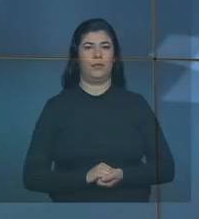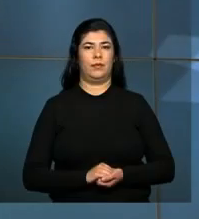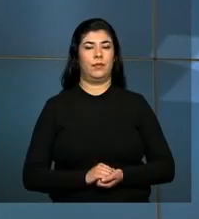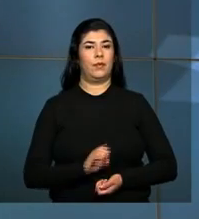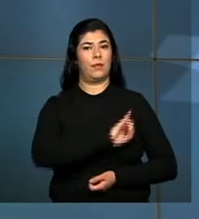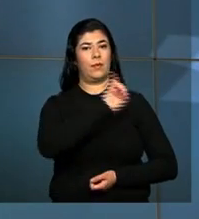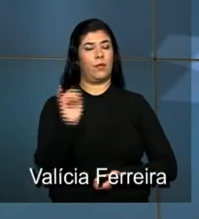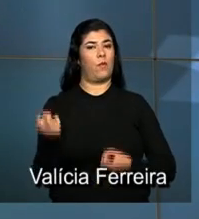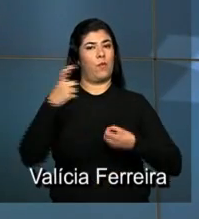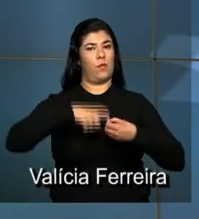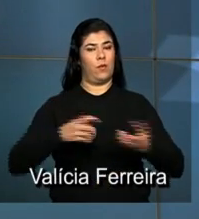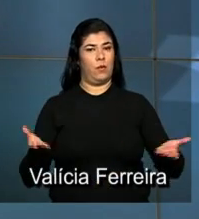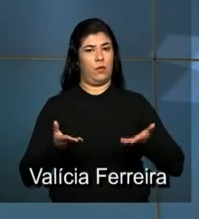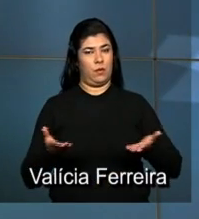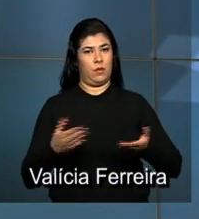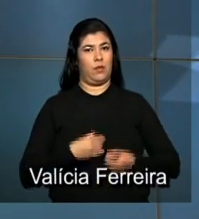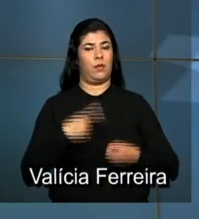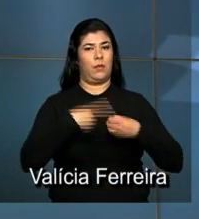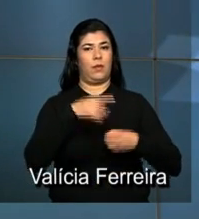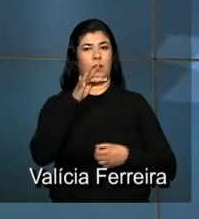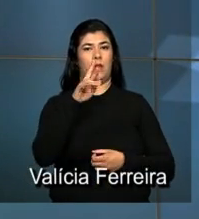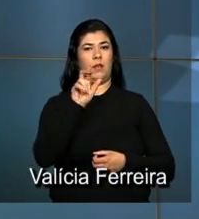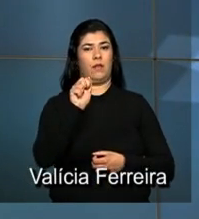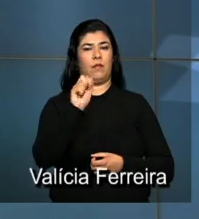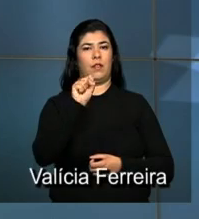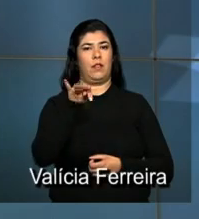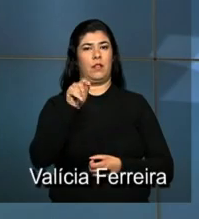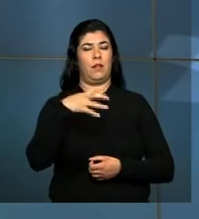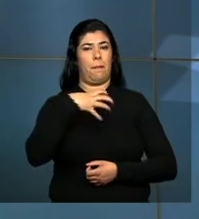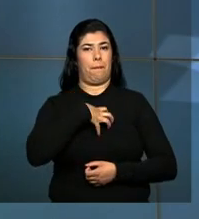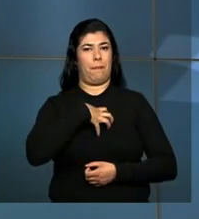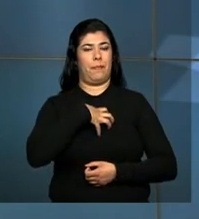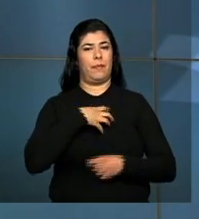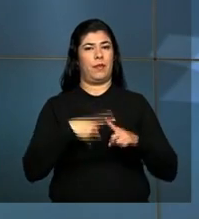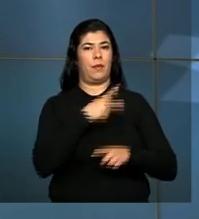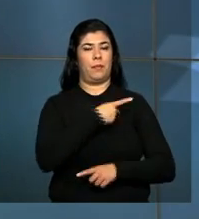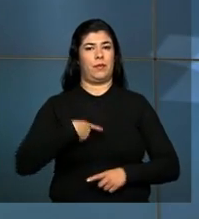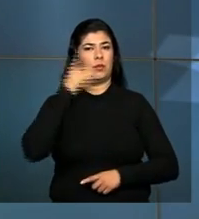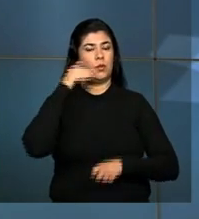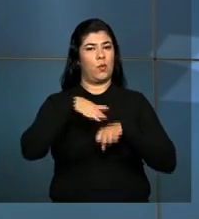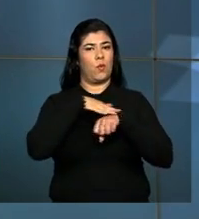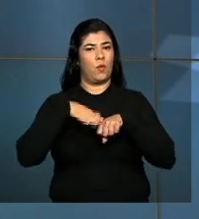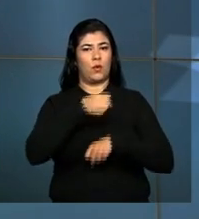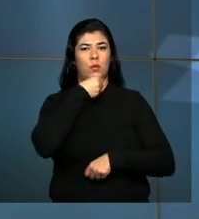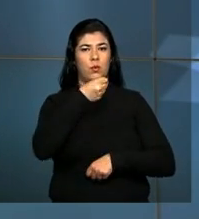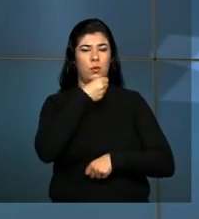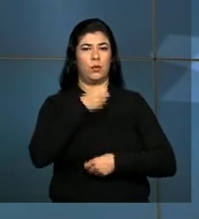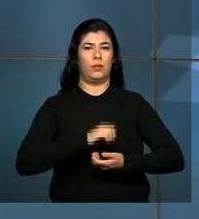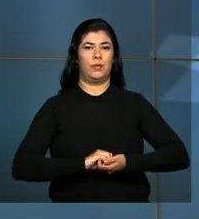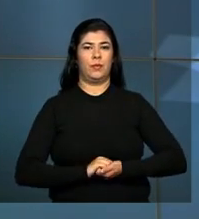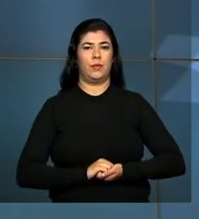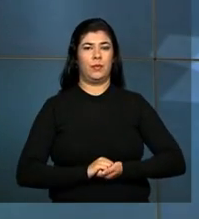Olá, nós vamos voltar agora ao vivo à Feira de Santana da Bahia, onde a presidenta Dilma Rousseff conversa agora com os